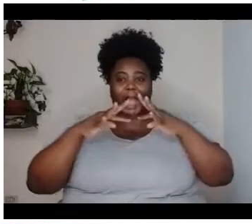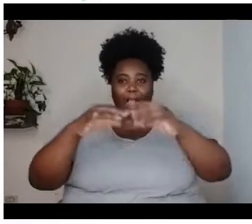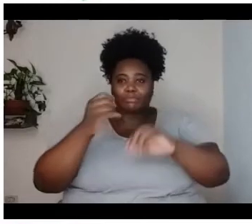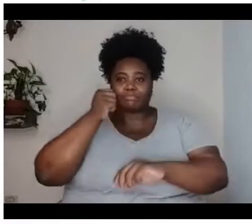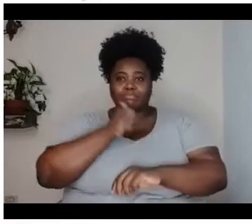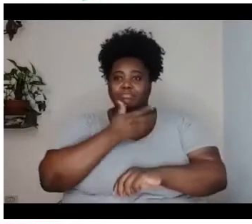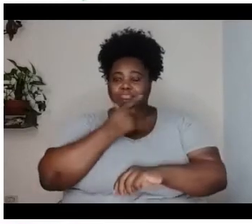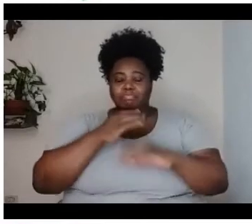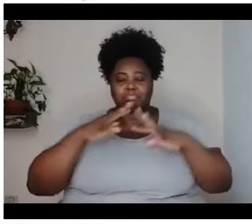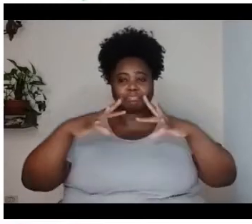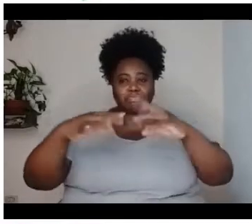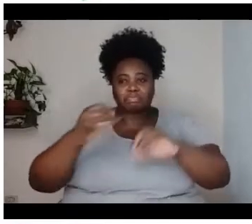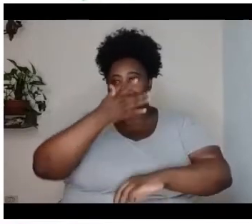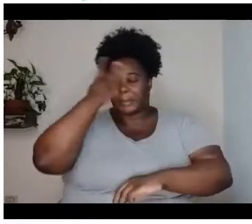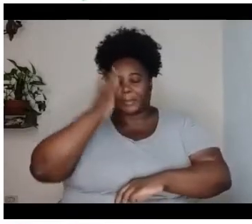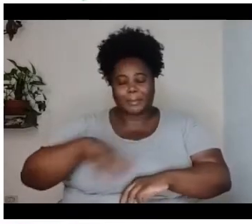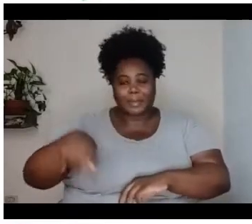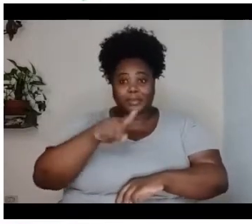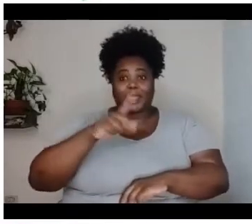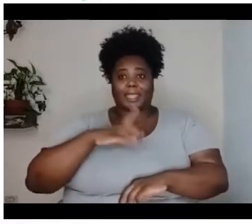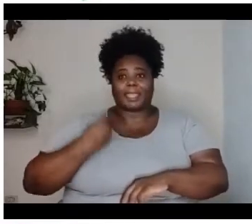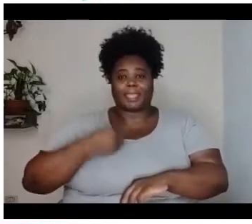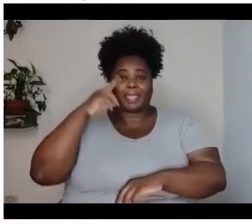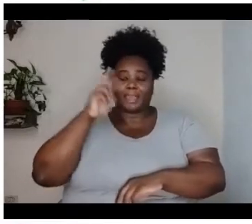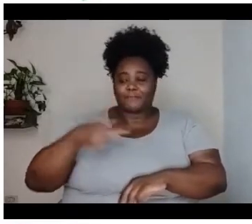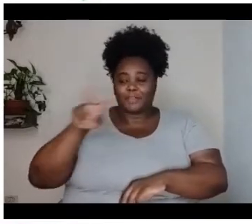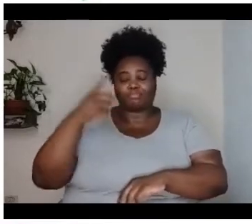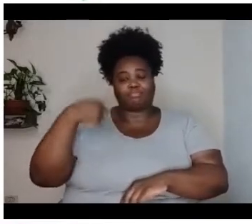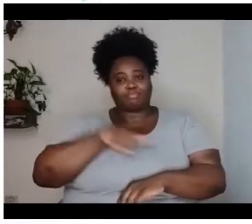todas, todas que estão nos assistindo.